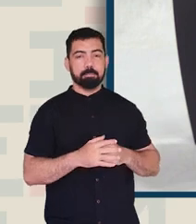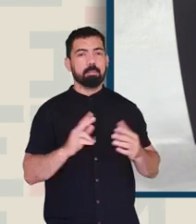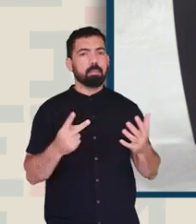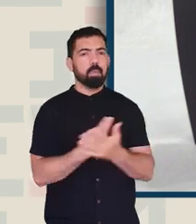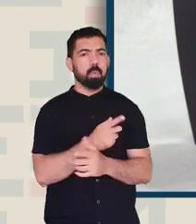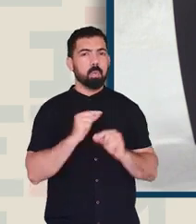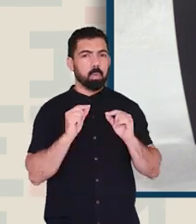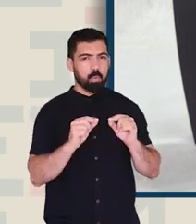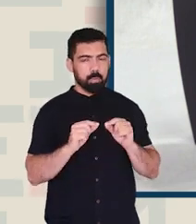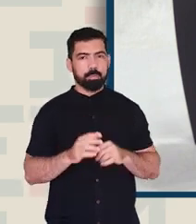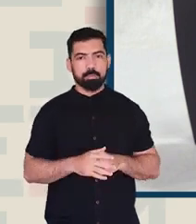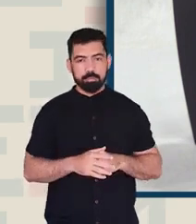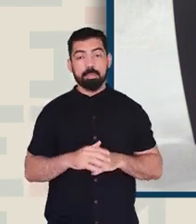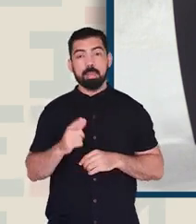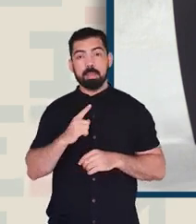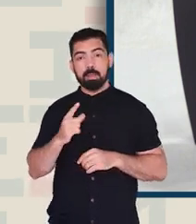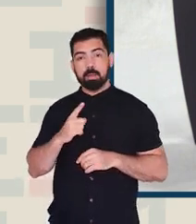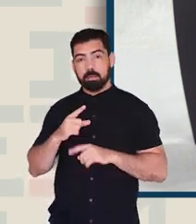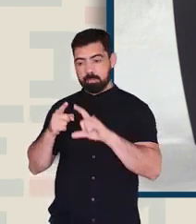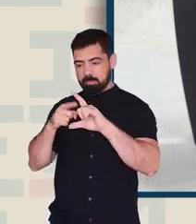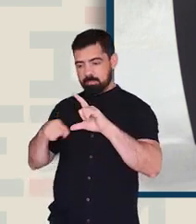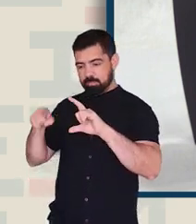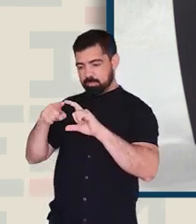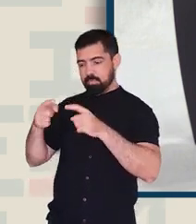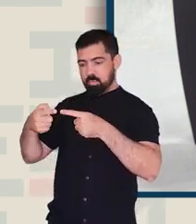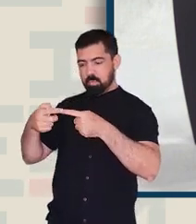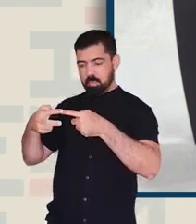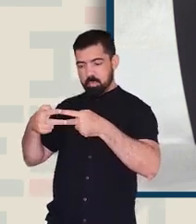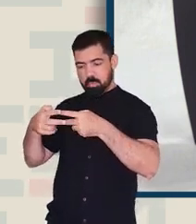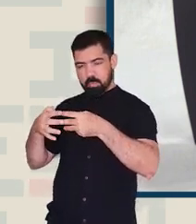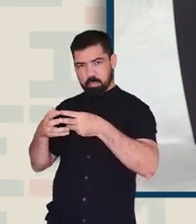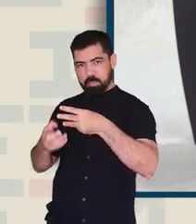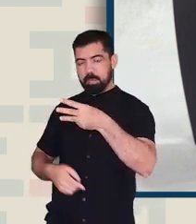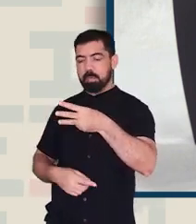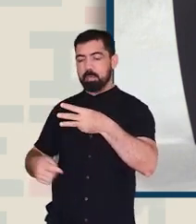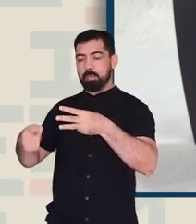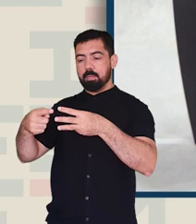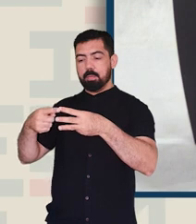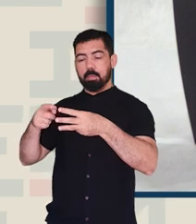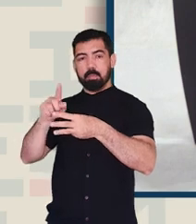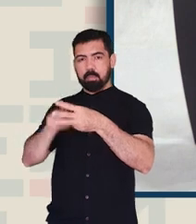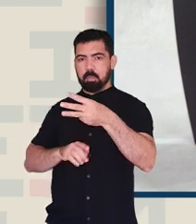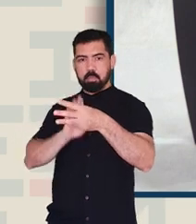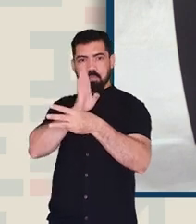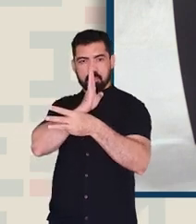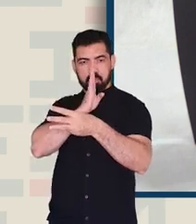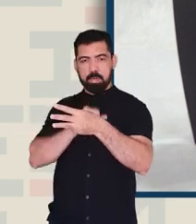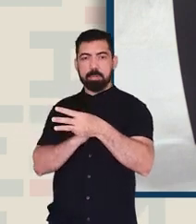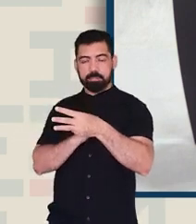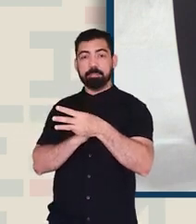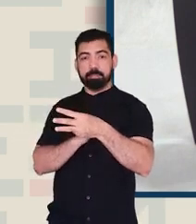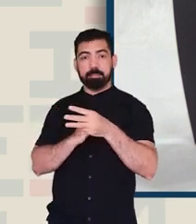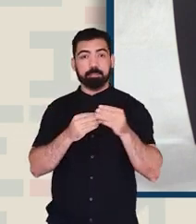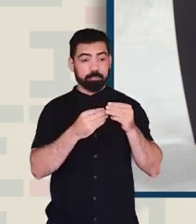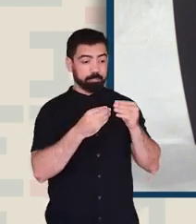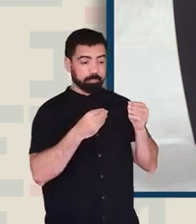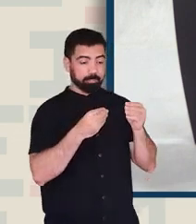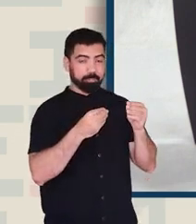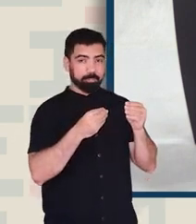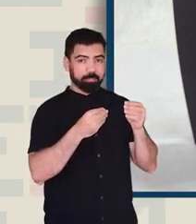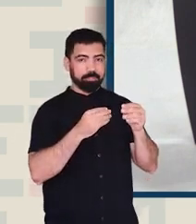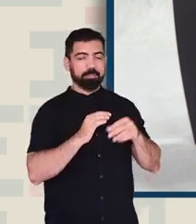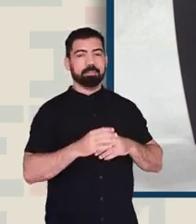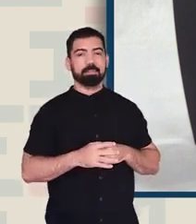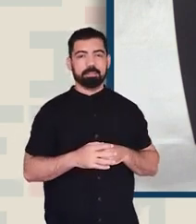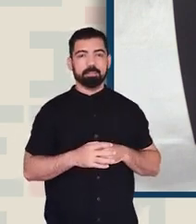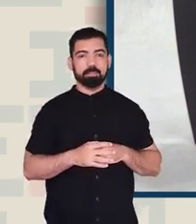acontecer? Nos instrumentos de rotores e de pistons, eu tenho primeira posição, tudo solto. Aqui no trombone eu tenho primeira posição,